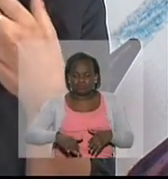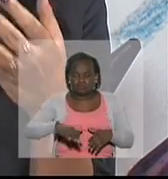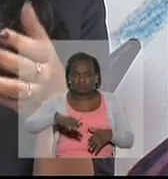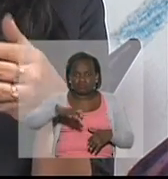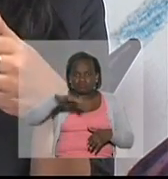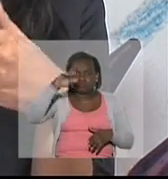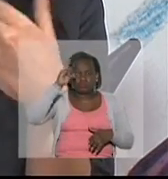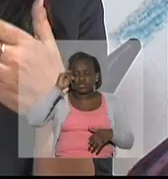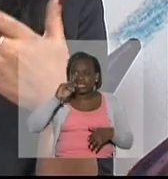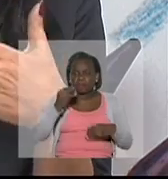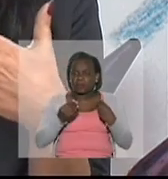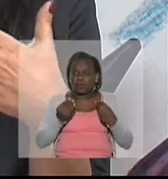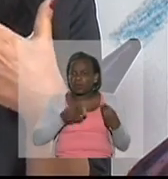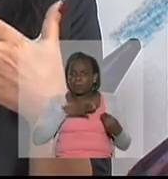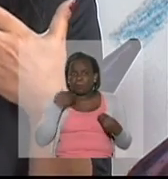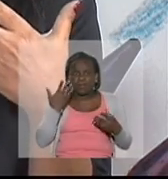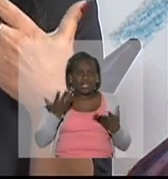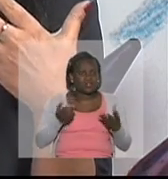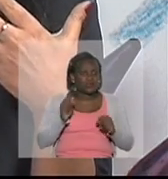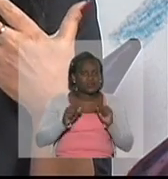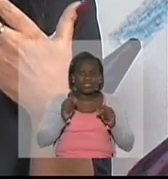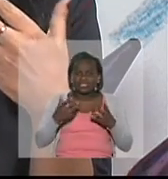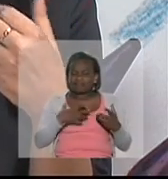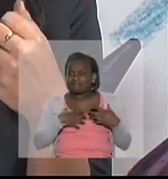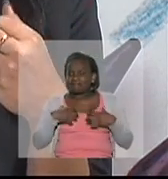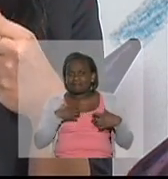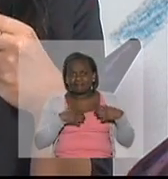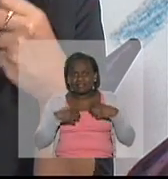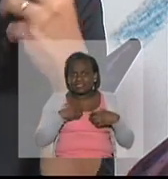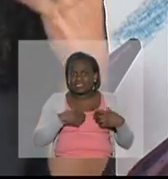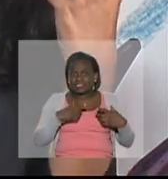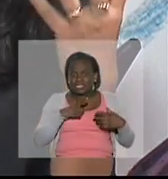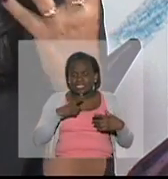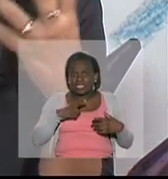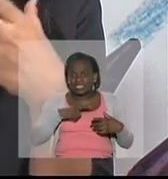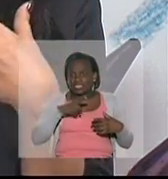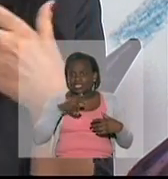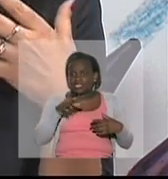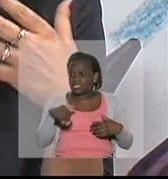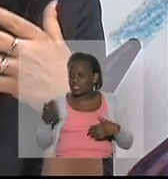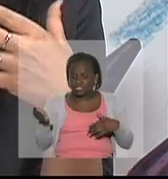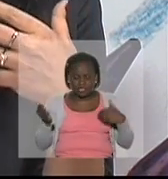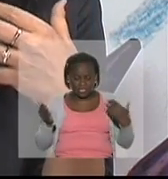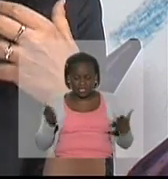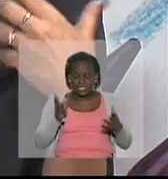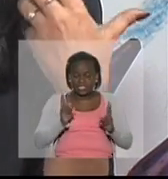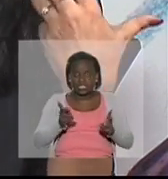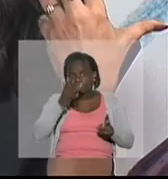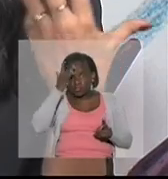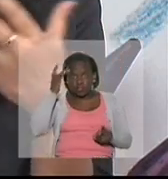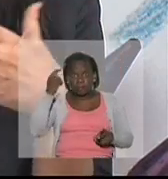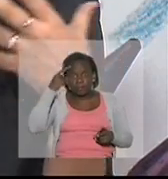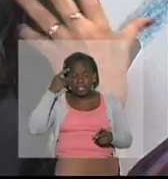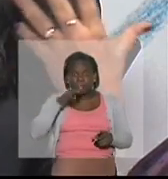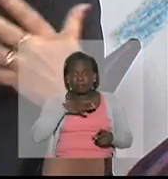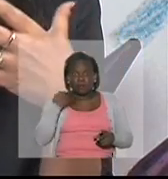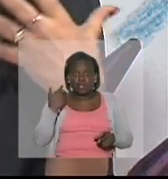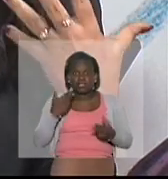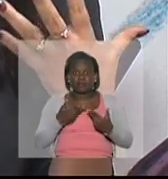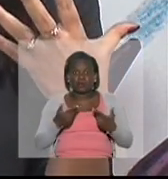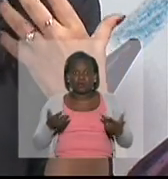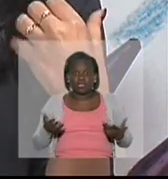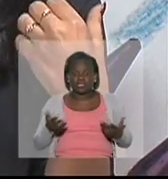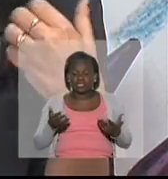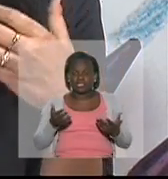gente cresce não sabendo lidar muito com a morte. A gente tem os modelos do nosso lado, que sempre a morte é uma coisa,